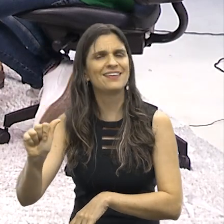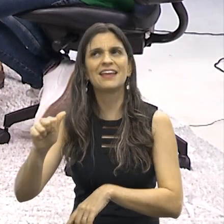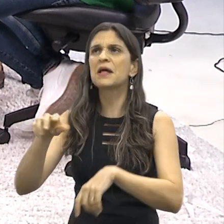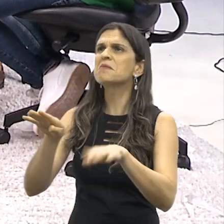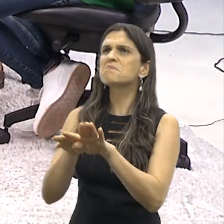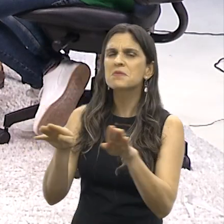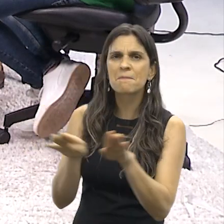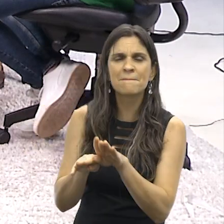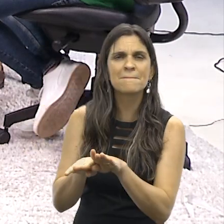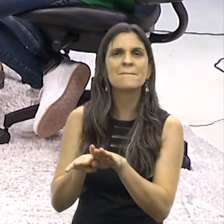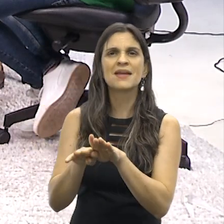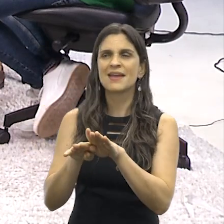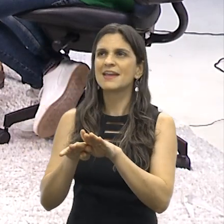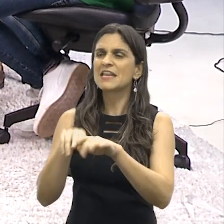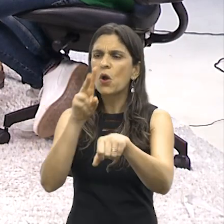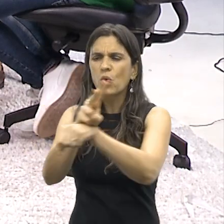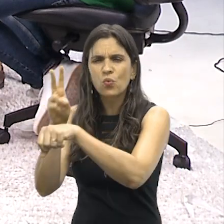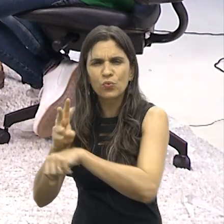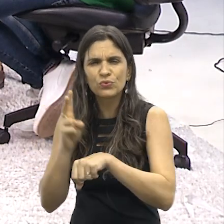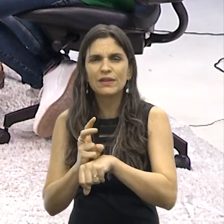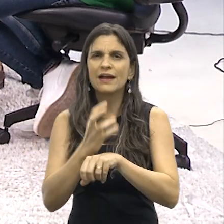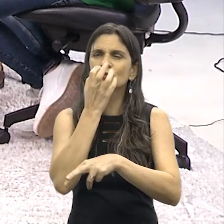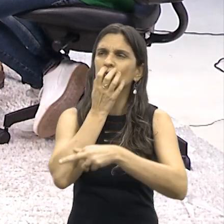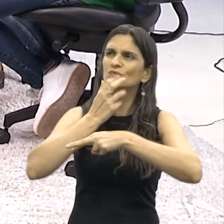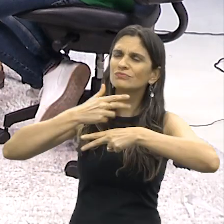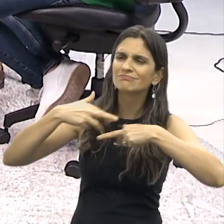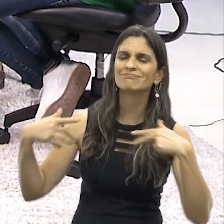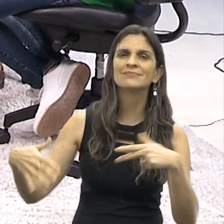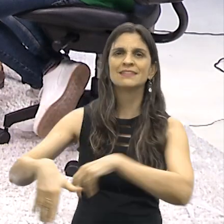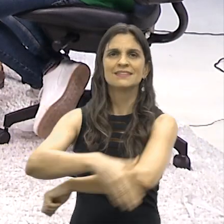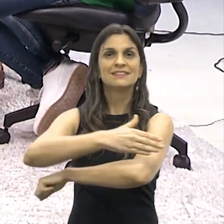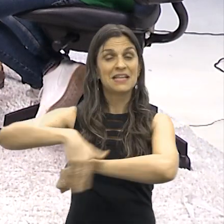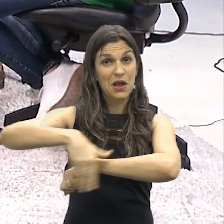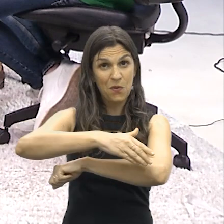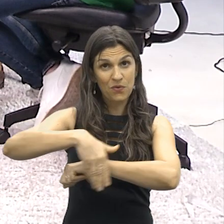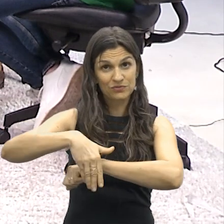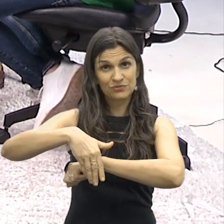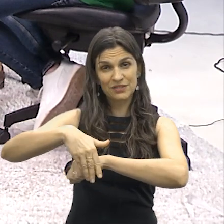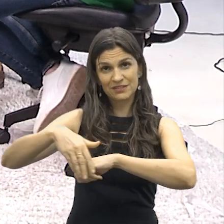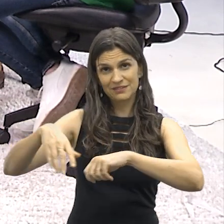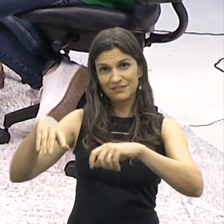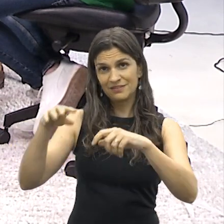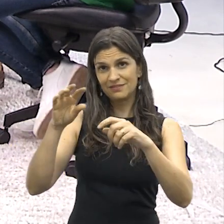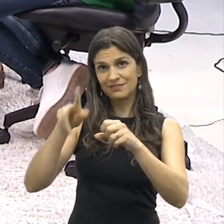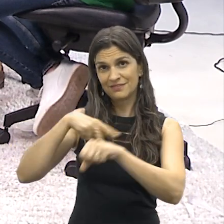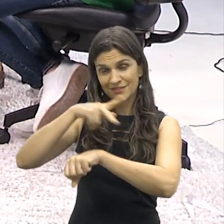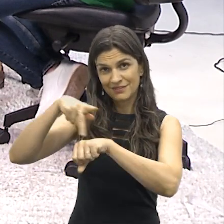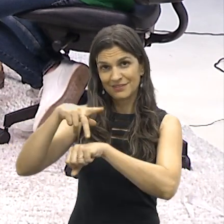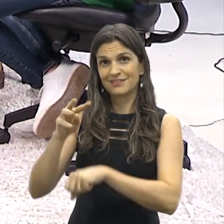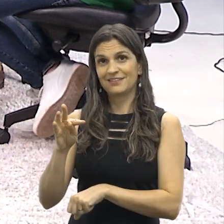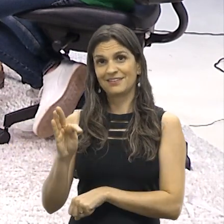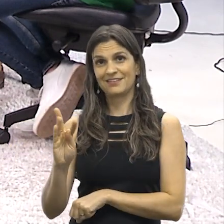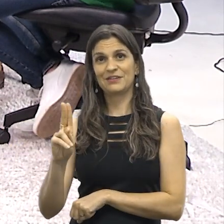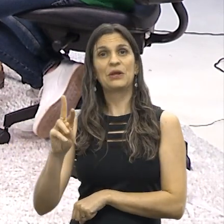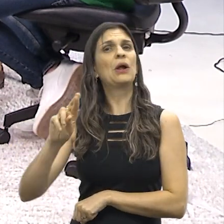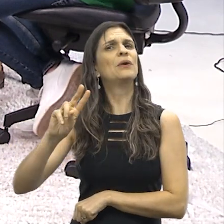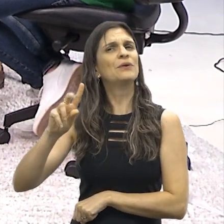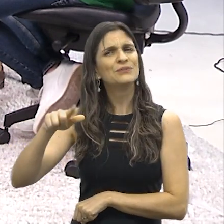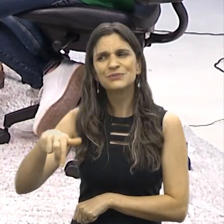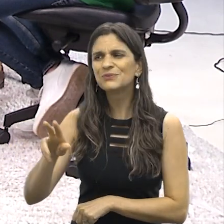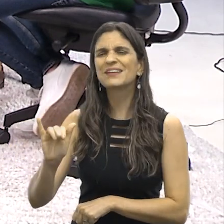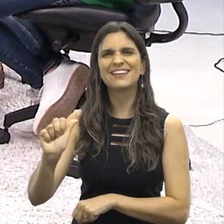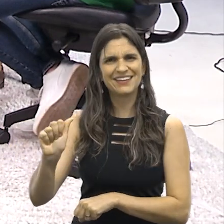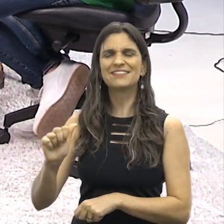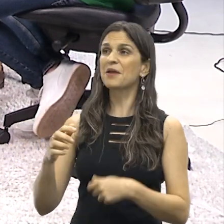para os animais na rua, faz tratamento dos animais de rua. Então, o respeito que eles têm na Turquia pelo animal é uma coisa fora do comum. Ou